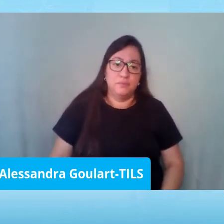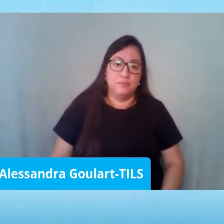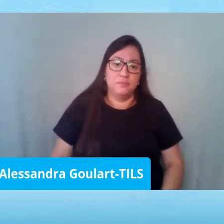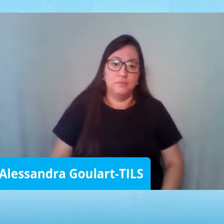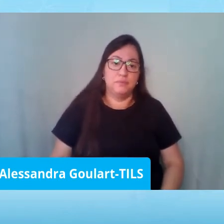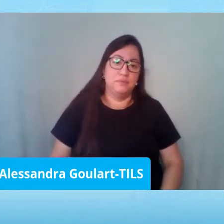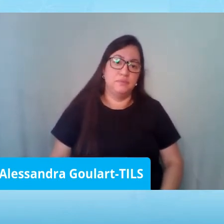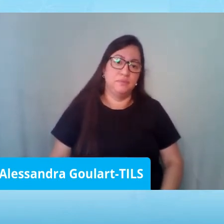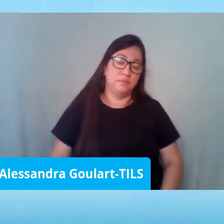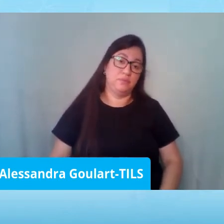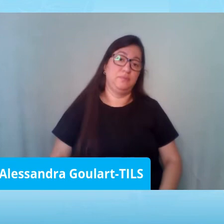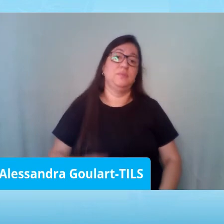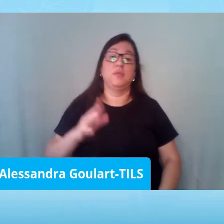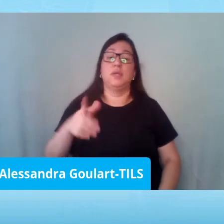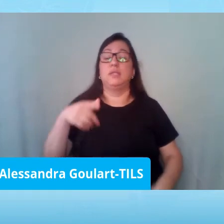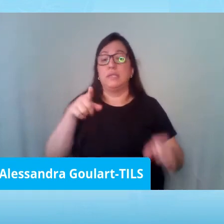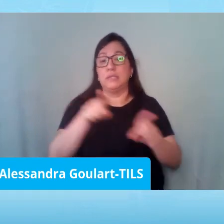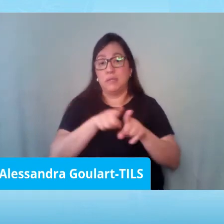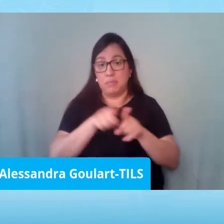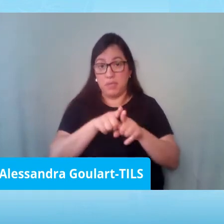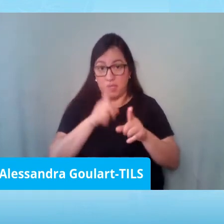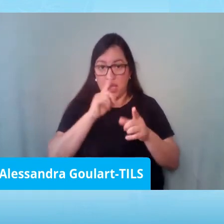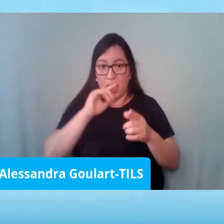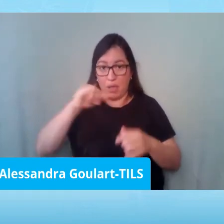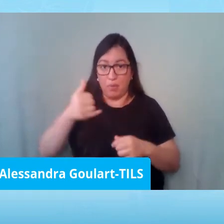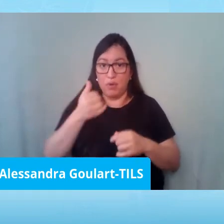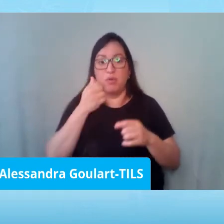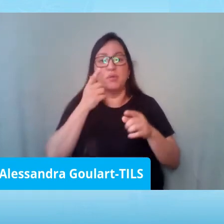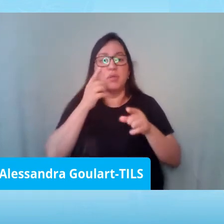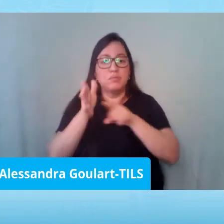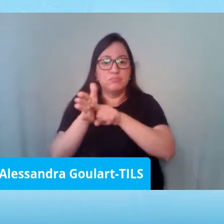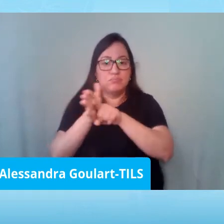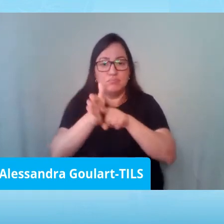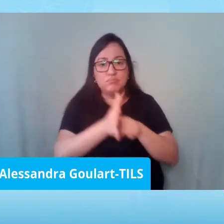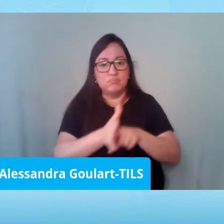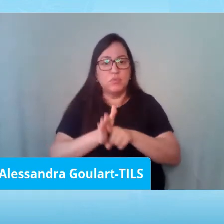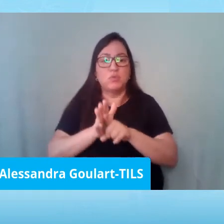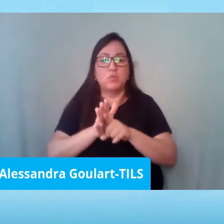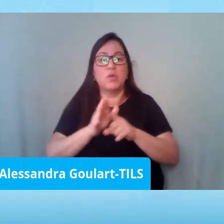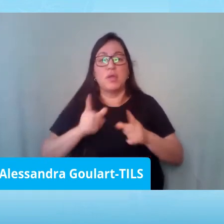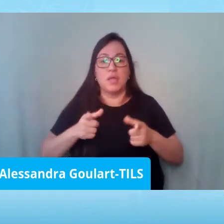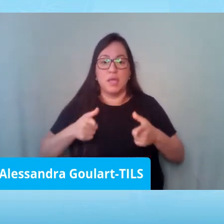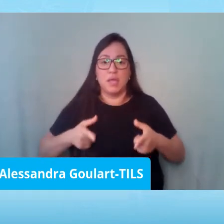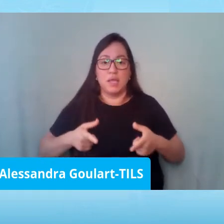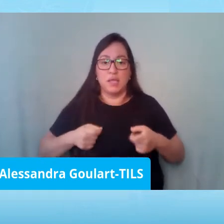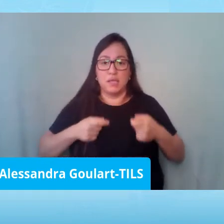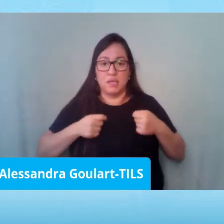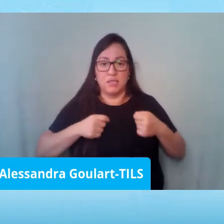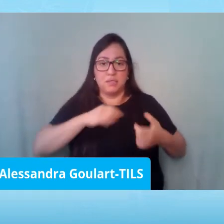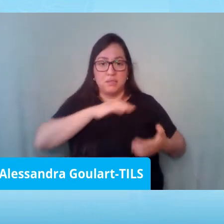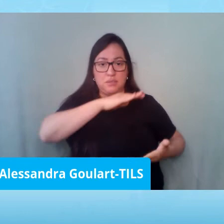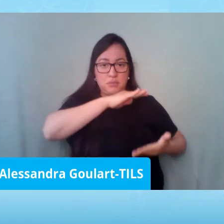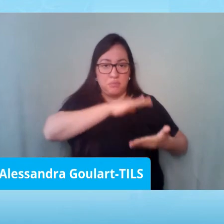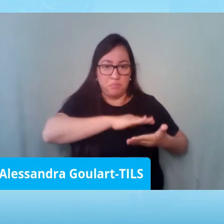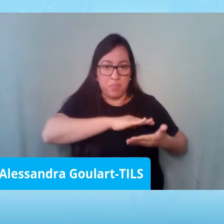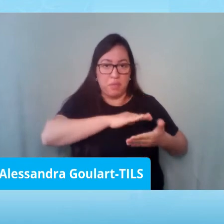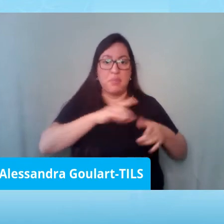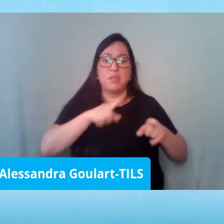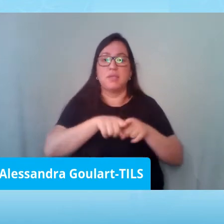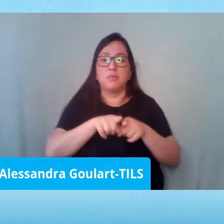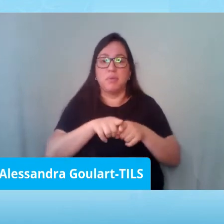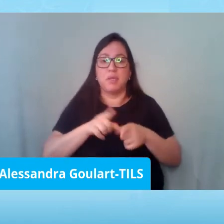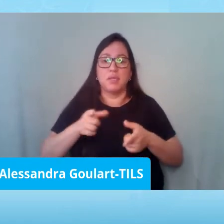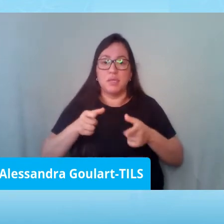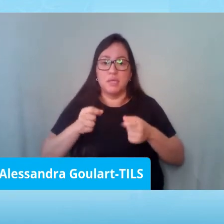do câncer. Acho que no outubro a gente fala muito do rastreamento do câncer de mama e a gente também tem o rastreamento do câncer de colo de útero,